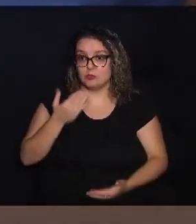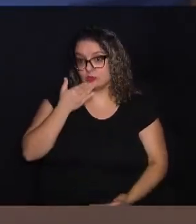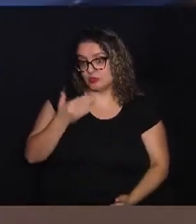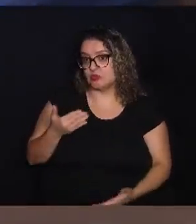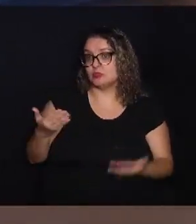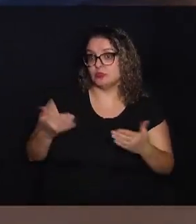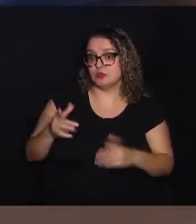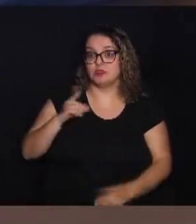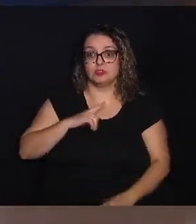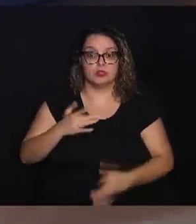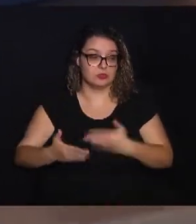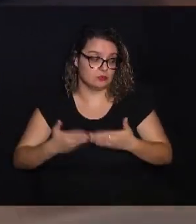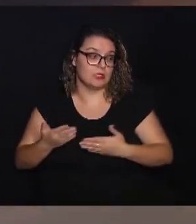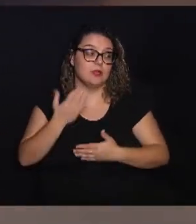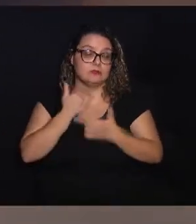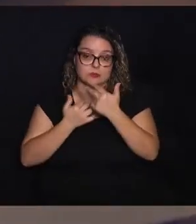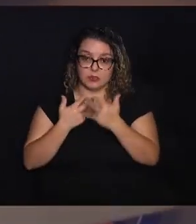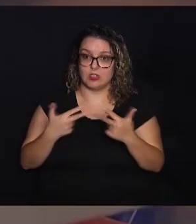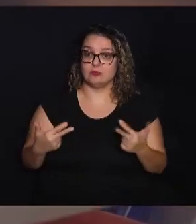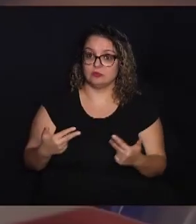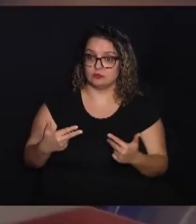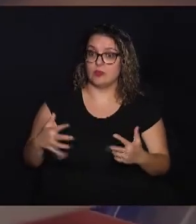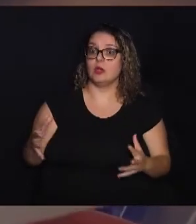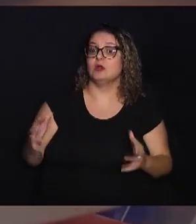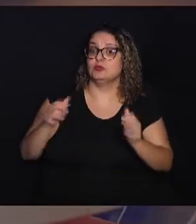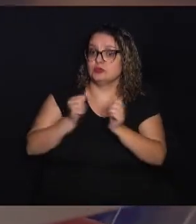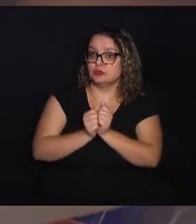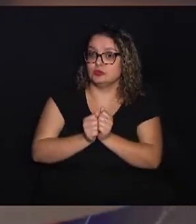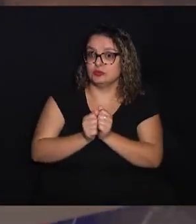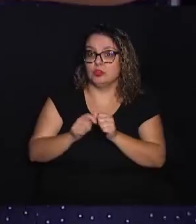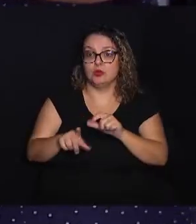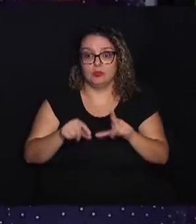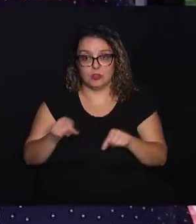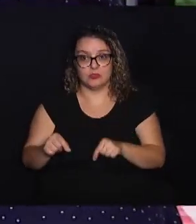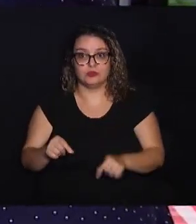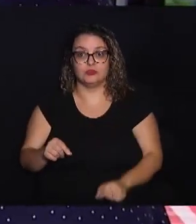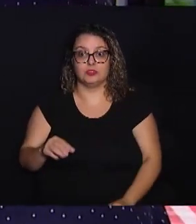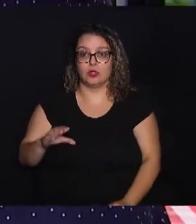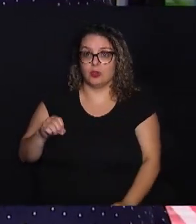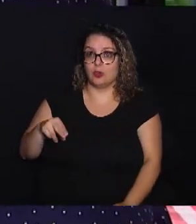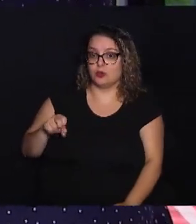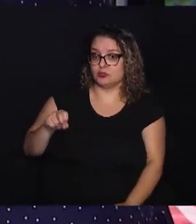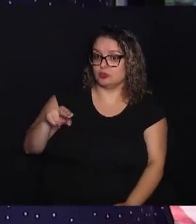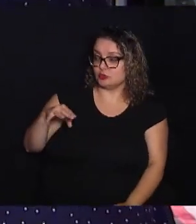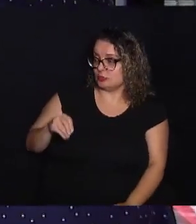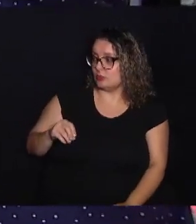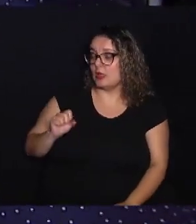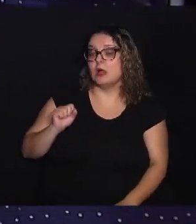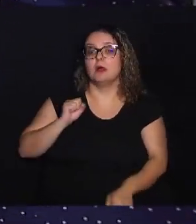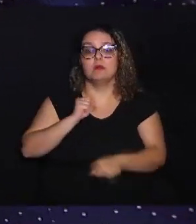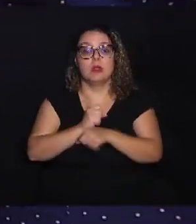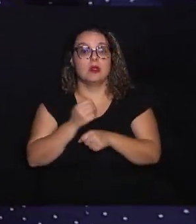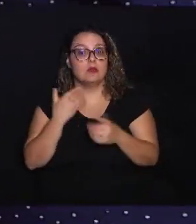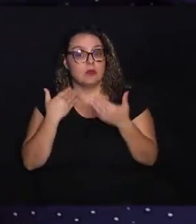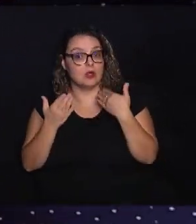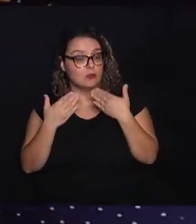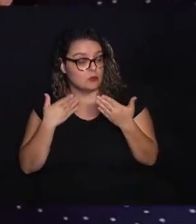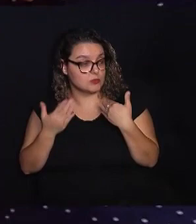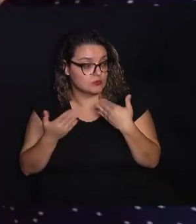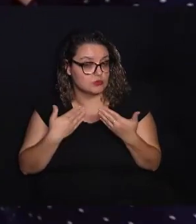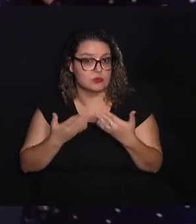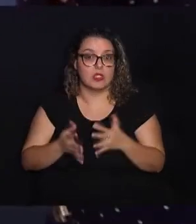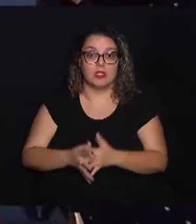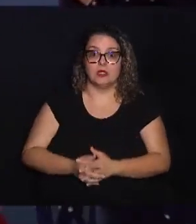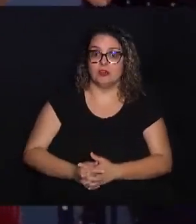o serviço de refeição agregada às opções de consumo. Elas paravam para conversar,